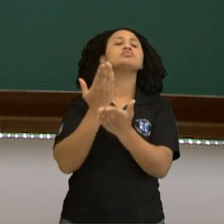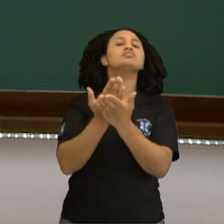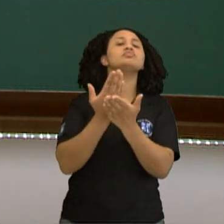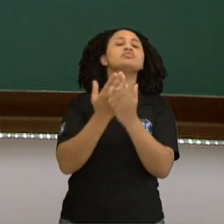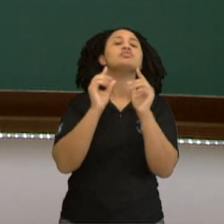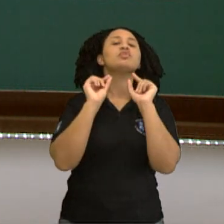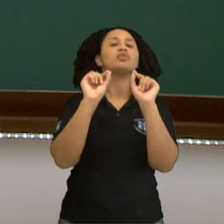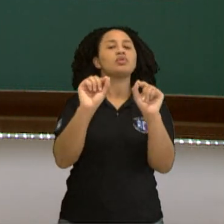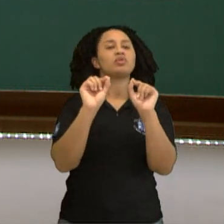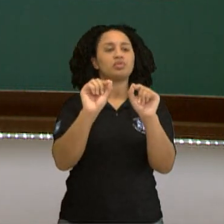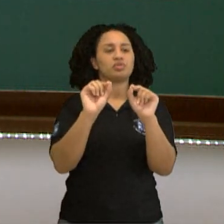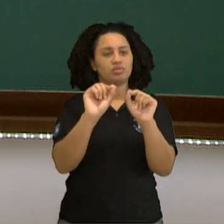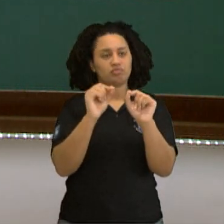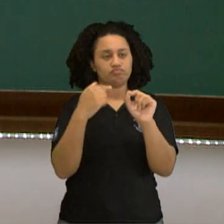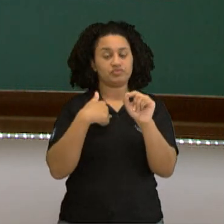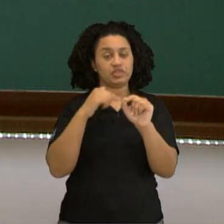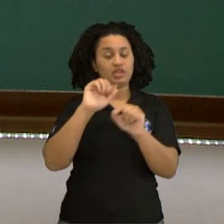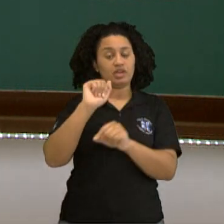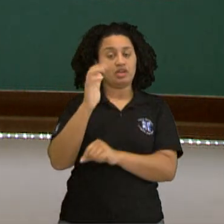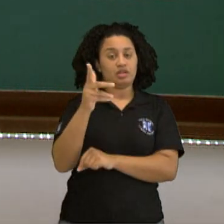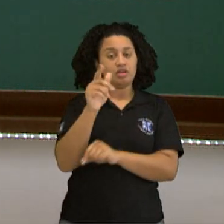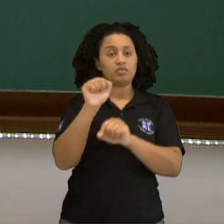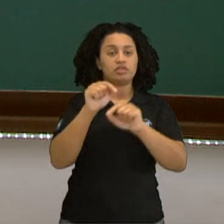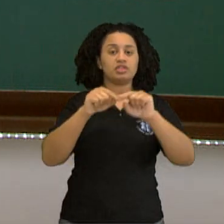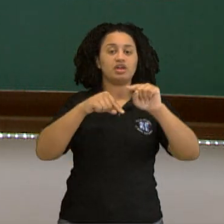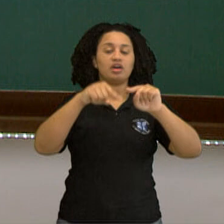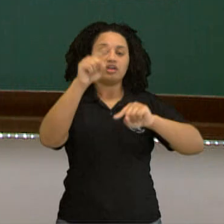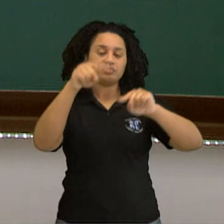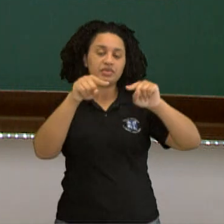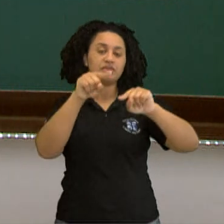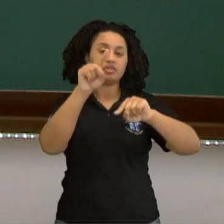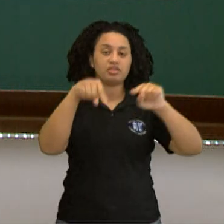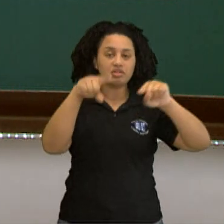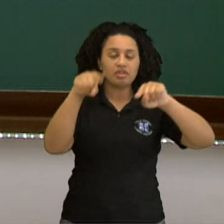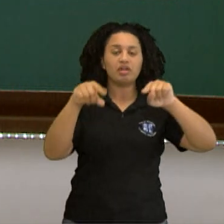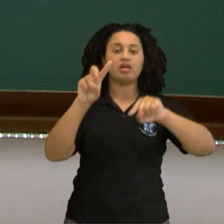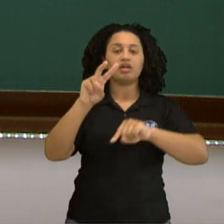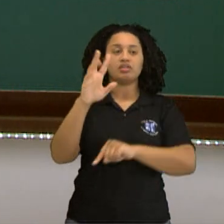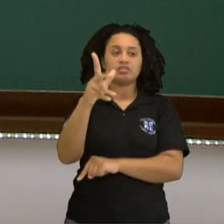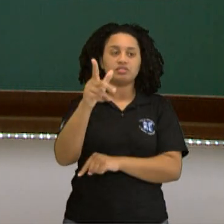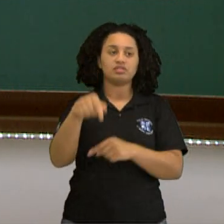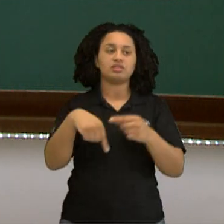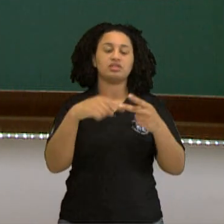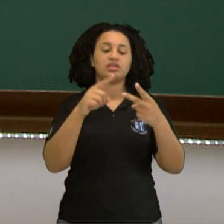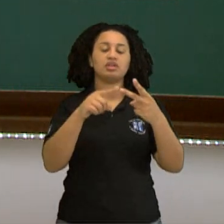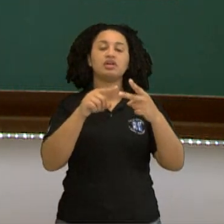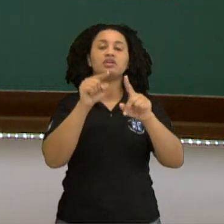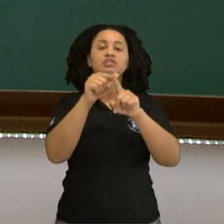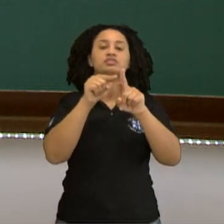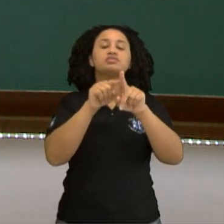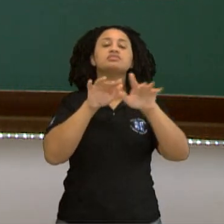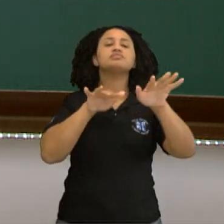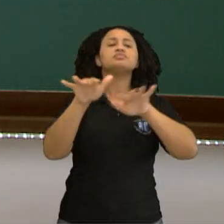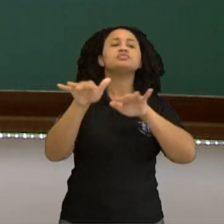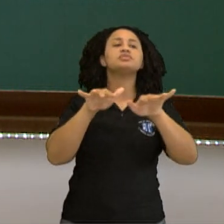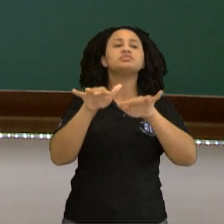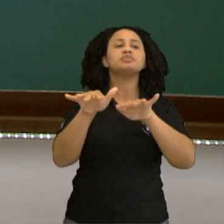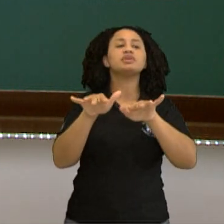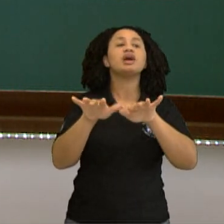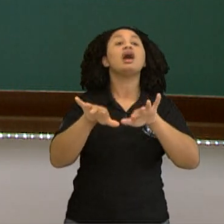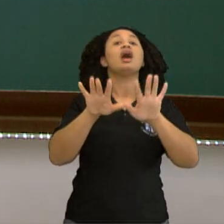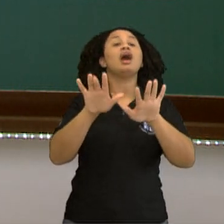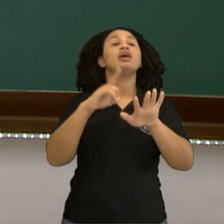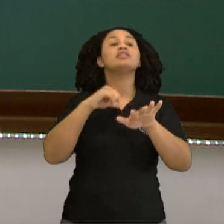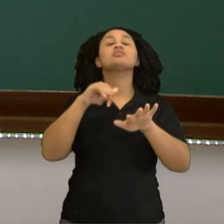Que a aceleração pode aumentar ou diminuir a velocidade. E nós também aprendemos sobre a classificação dos movimentos, análise de movimento. Nós temos mais